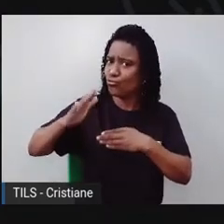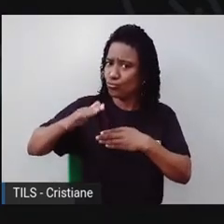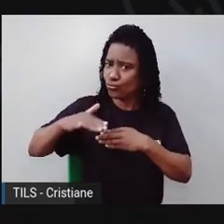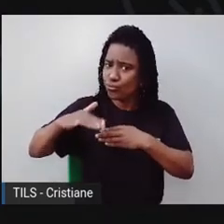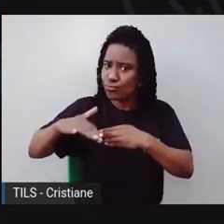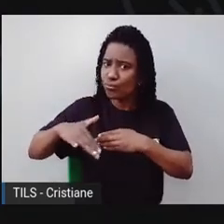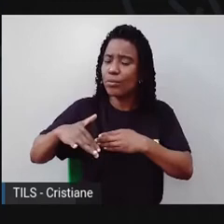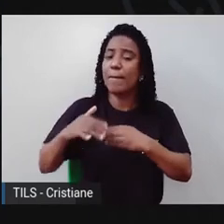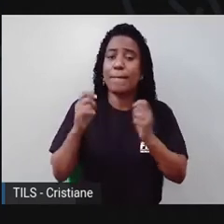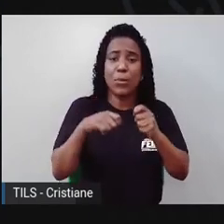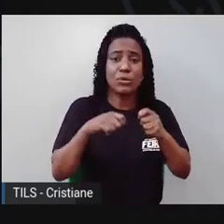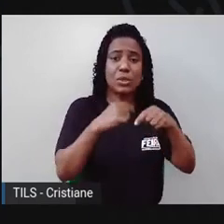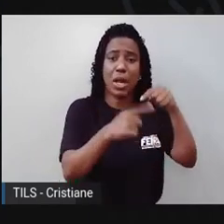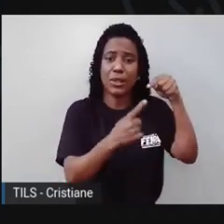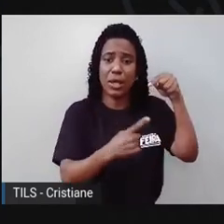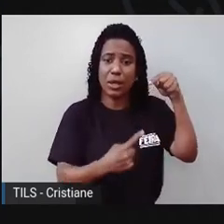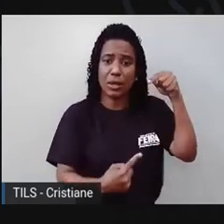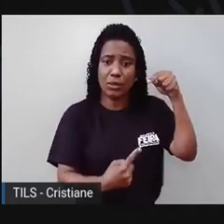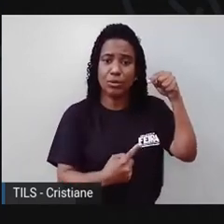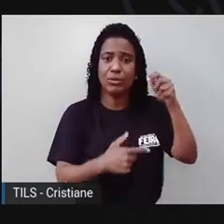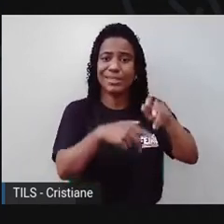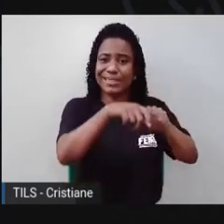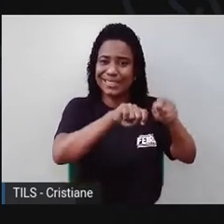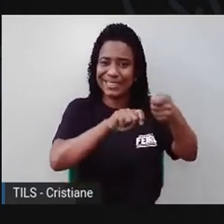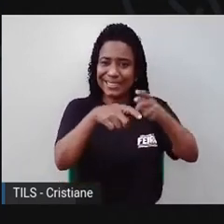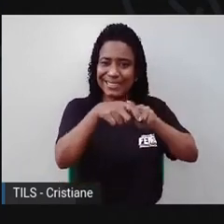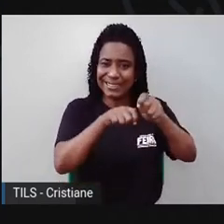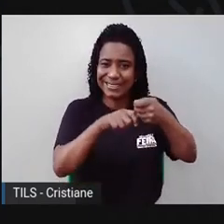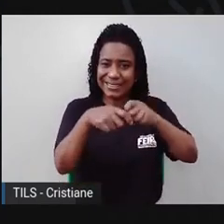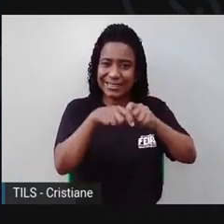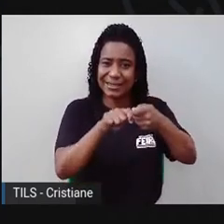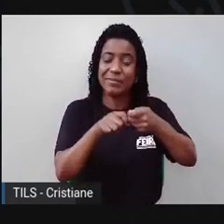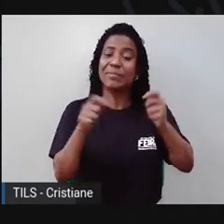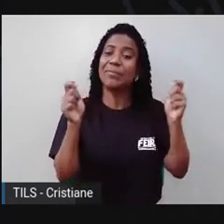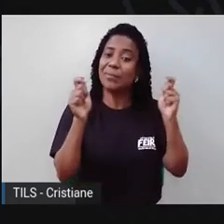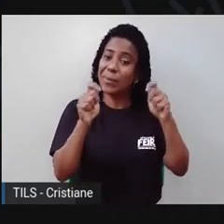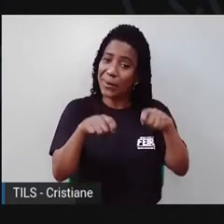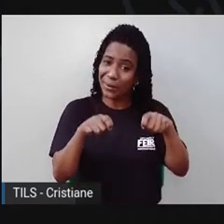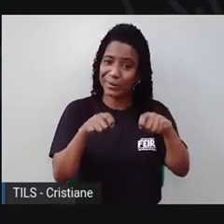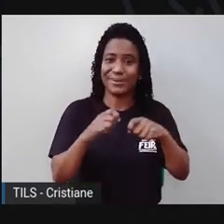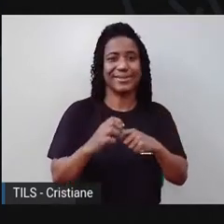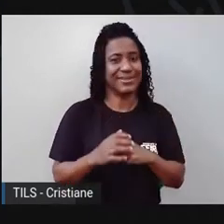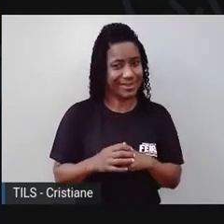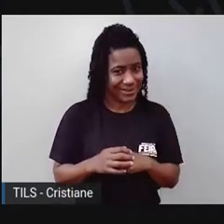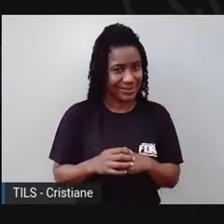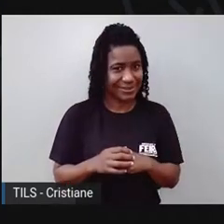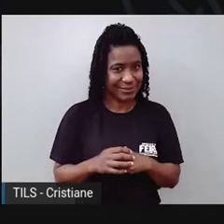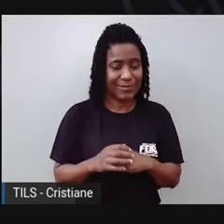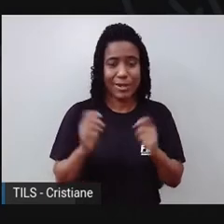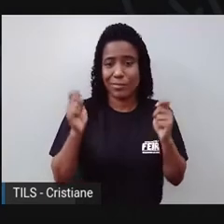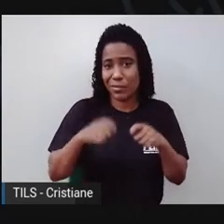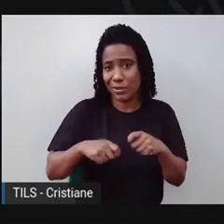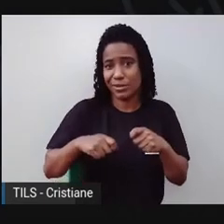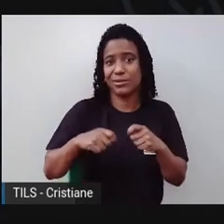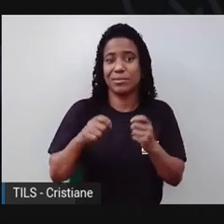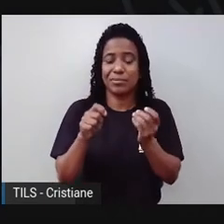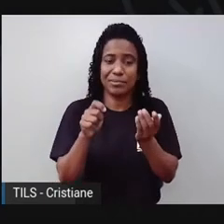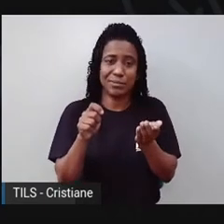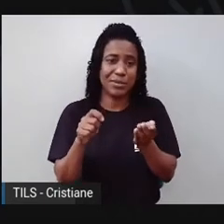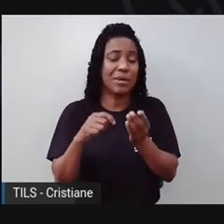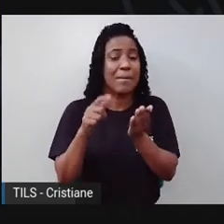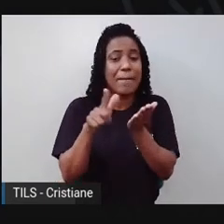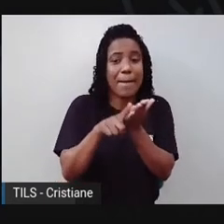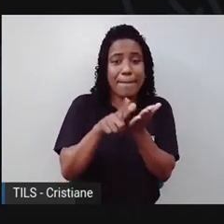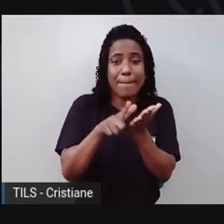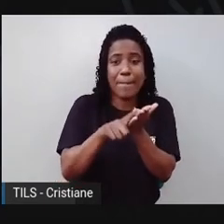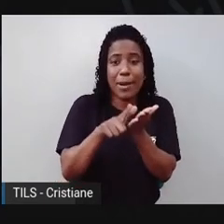papel de caderno, porque a gente vai fazer uma reciclagem, né, do papel. Então, pode ser papel usado, desses de